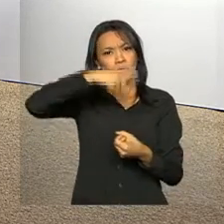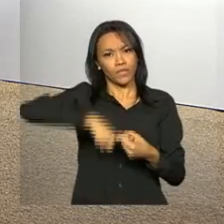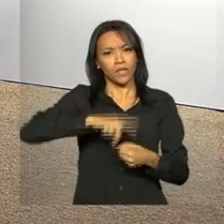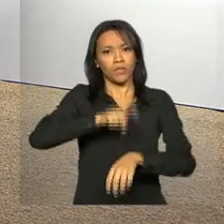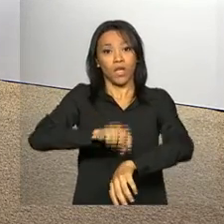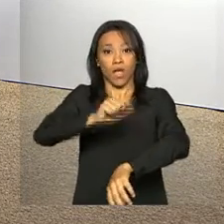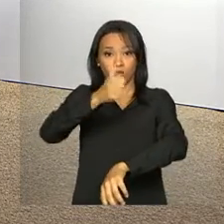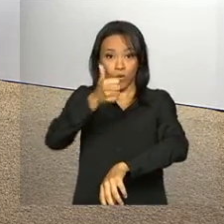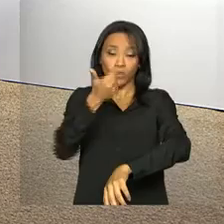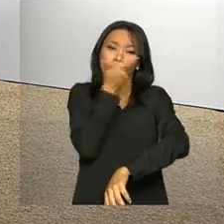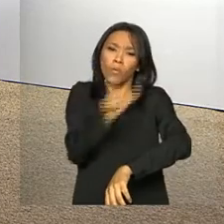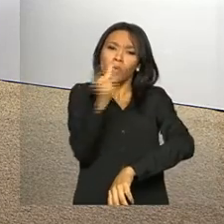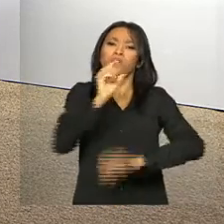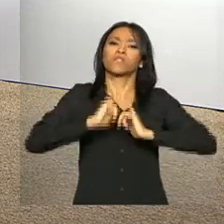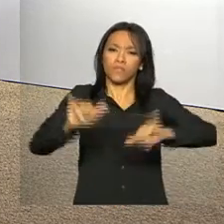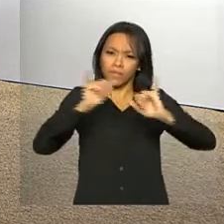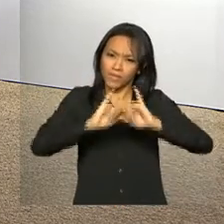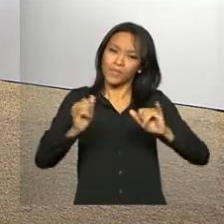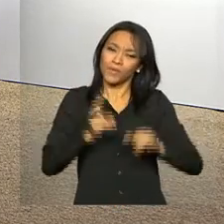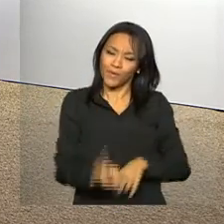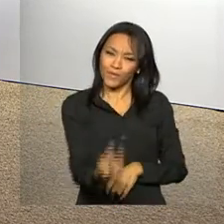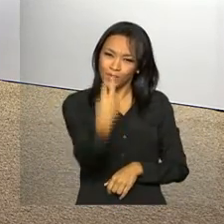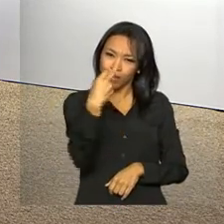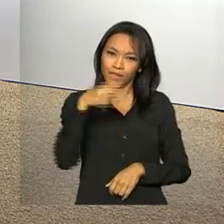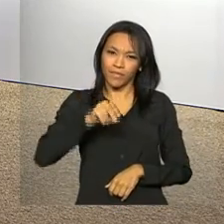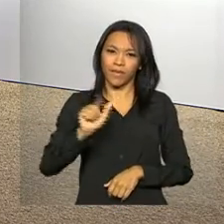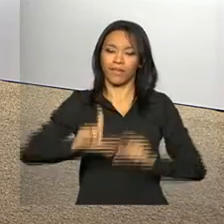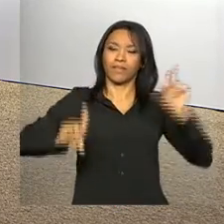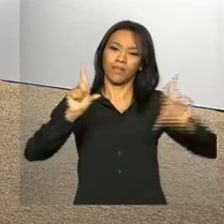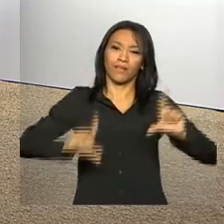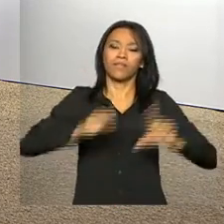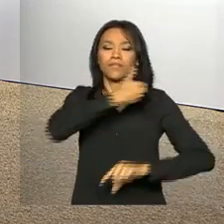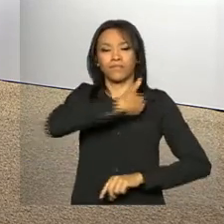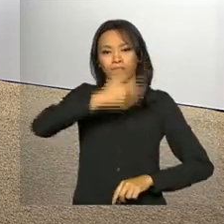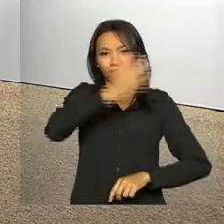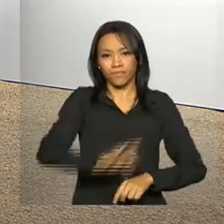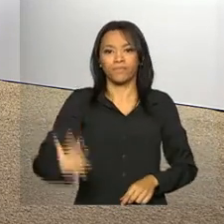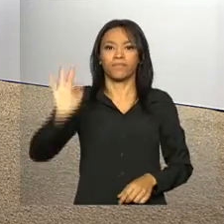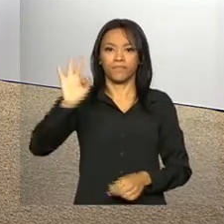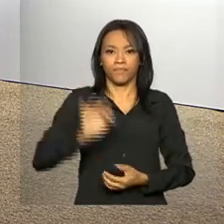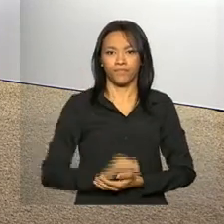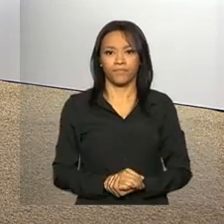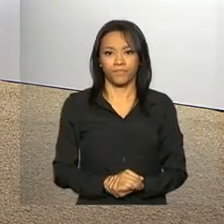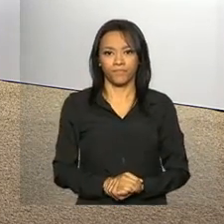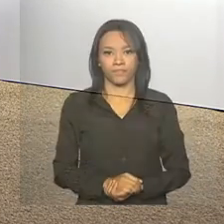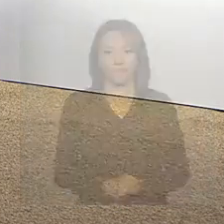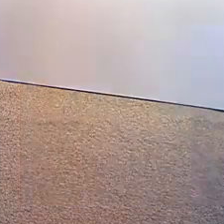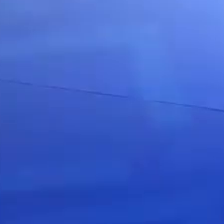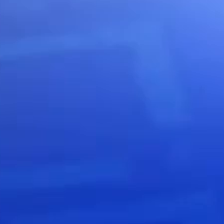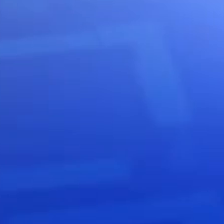às 11 horas com outras informações continue com a gente na nbr a tv do governo federal